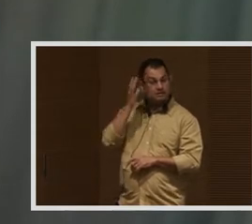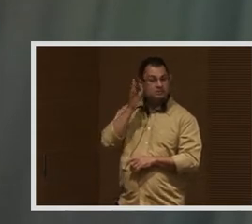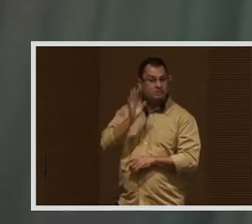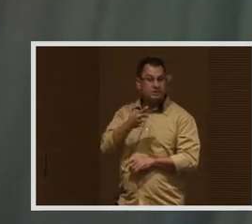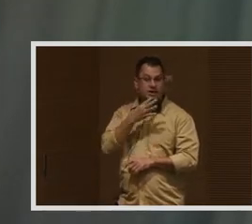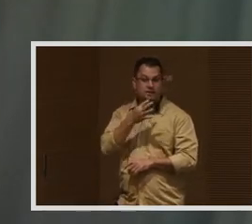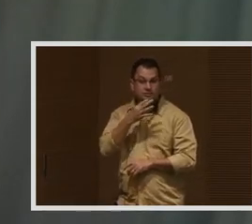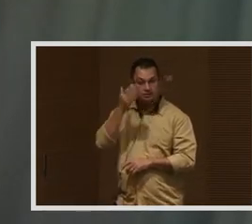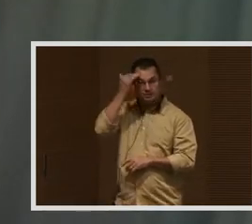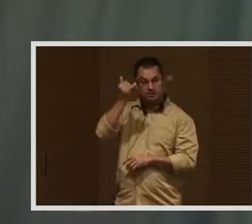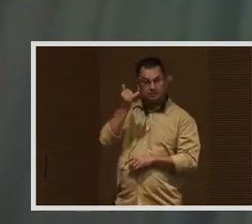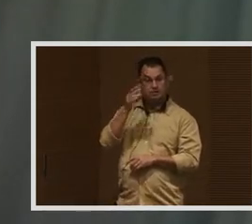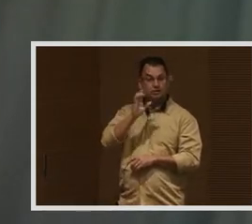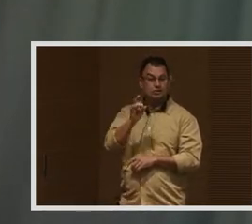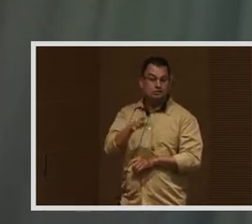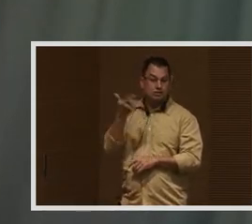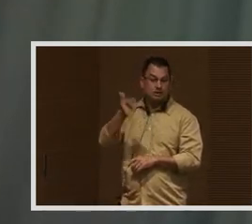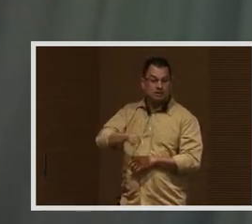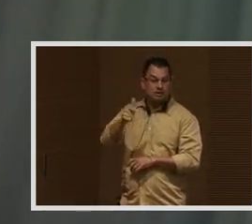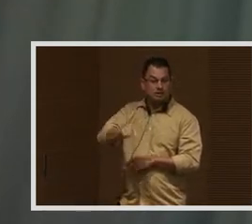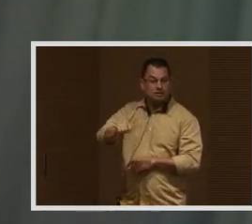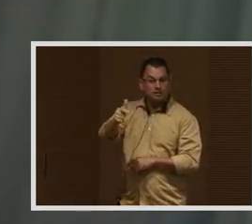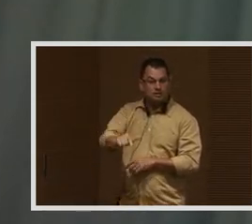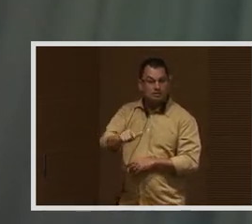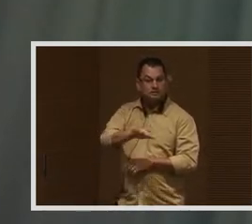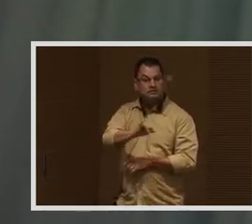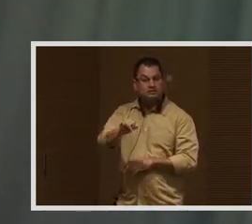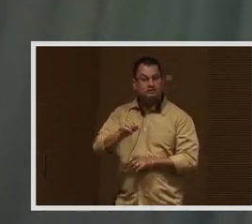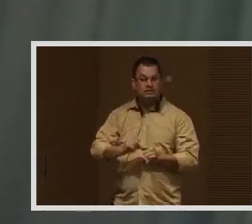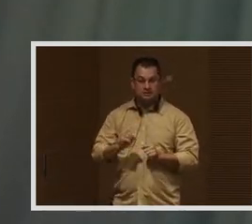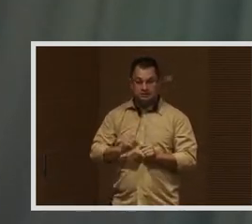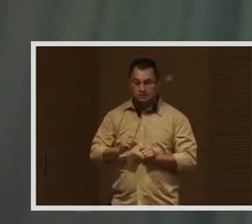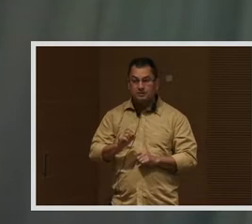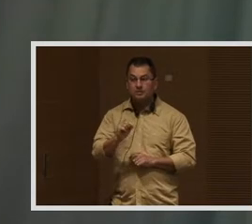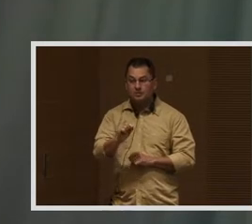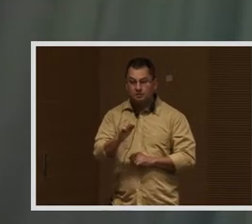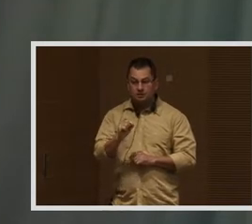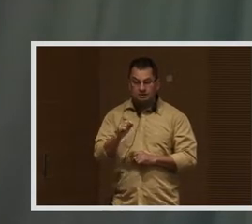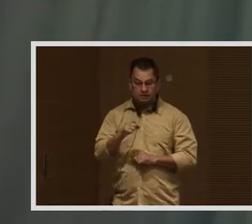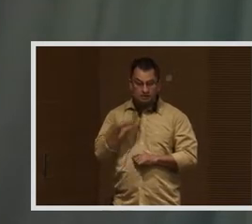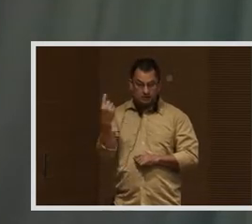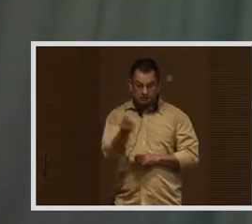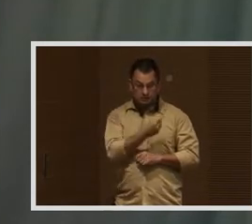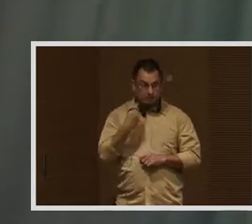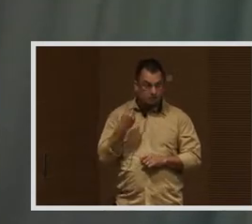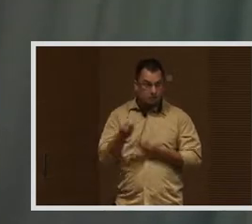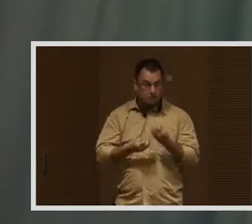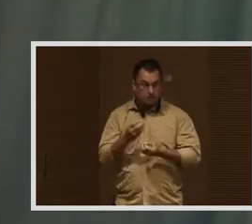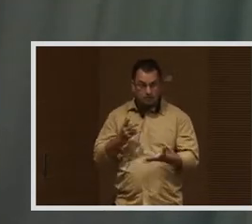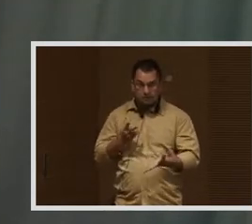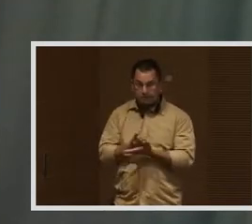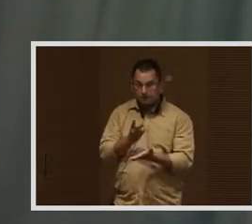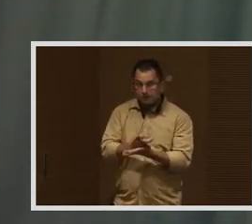repete. E aí, se fizermos isso, não vamos nos dispor, como sempre